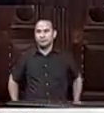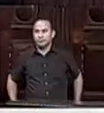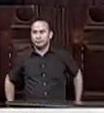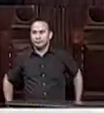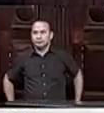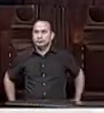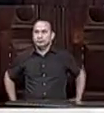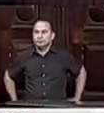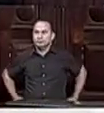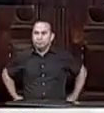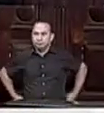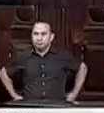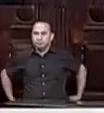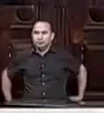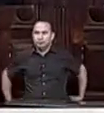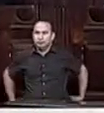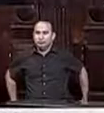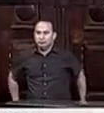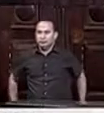tem metas.